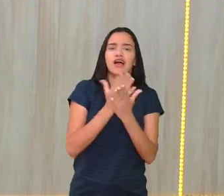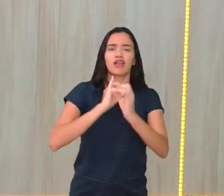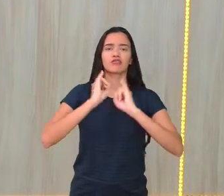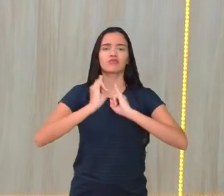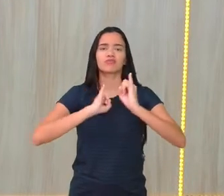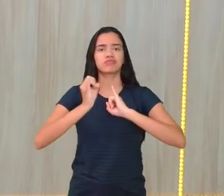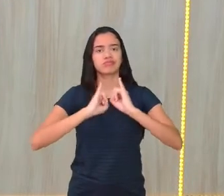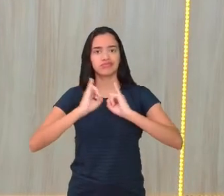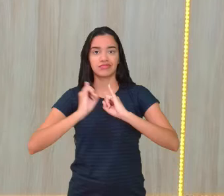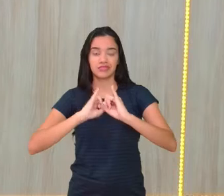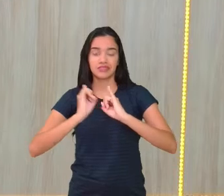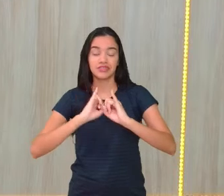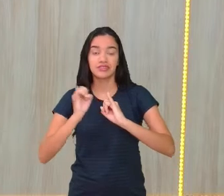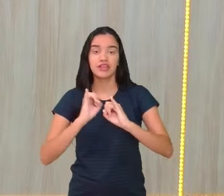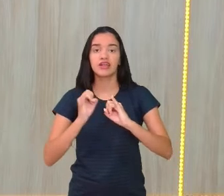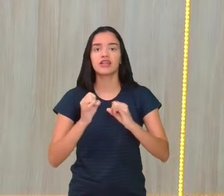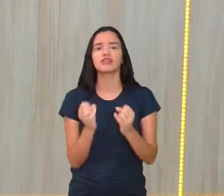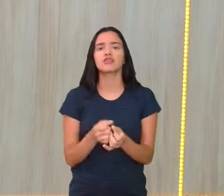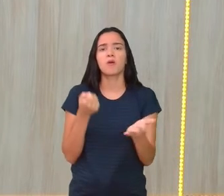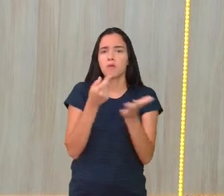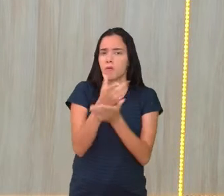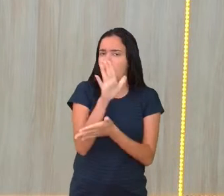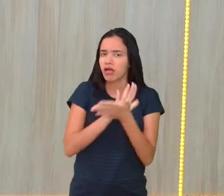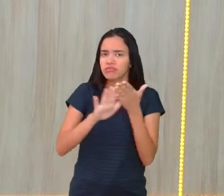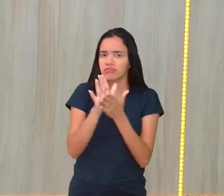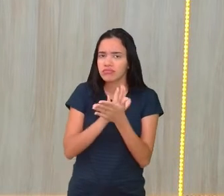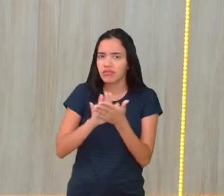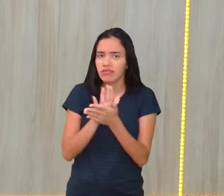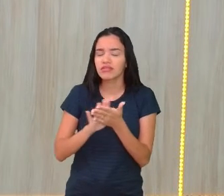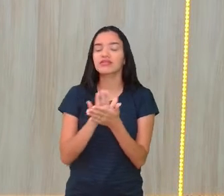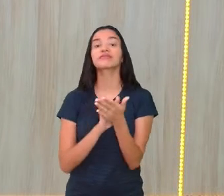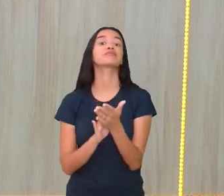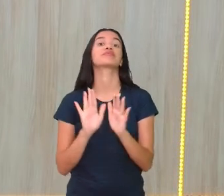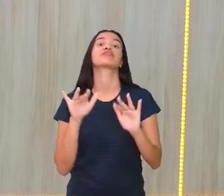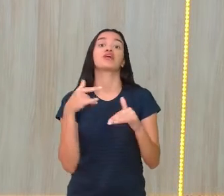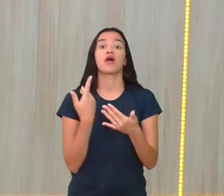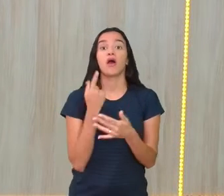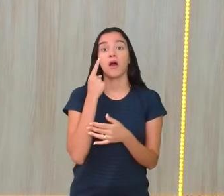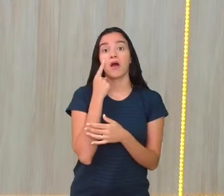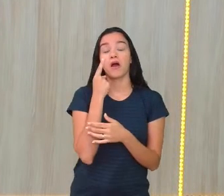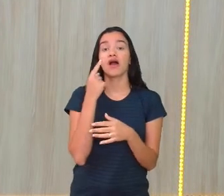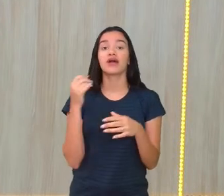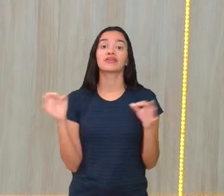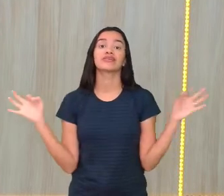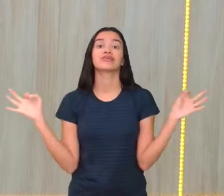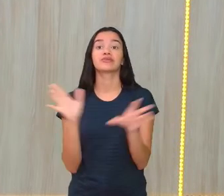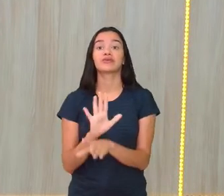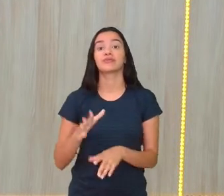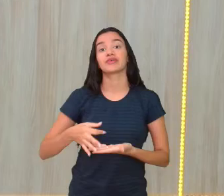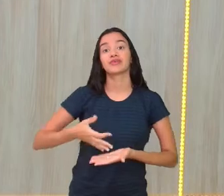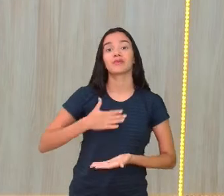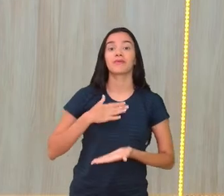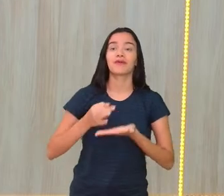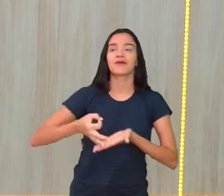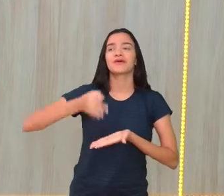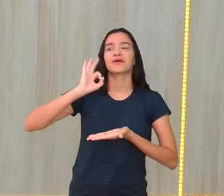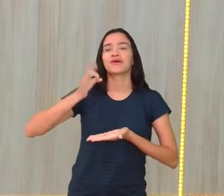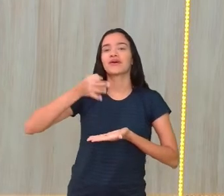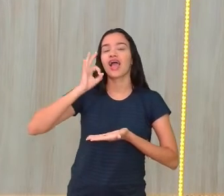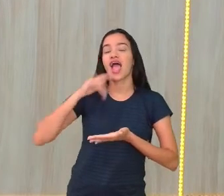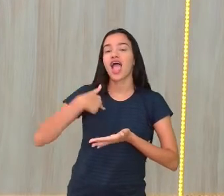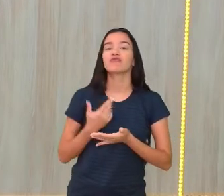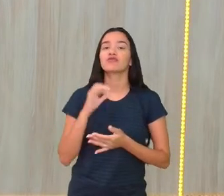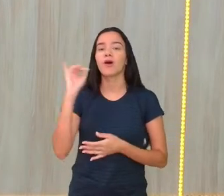internet financiada. E nesse sentido, enquanto aqui eu termino meu cafezinho, eu vou dar